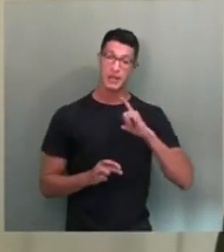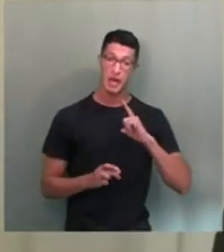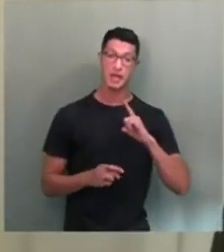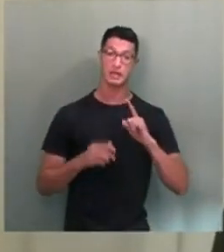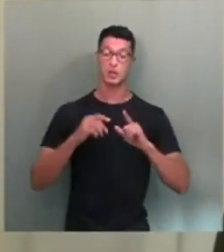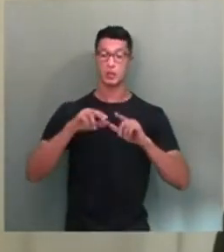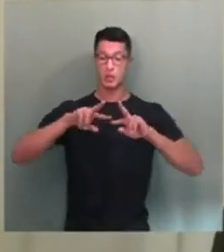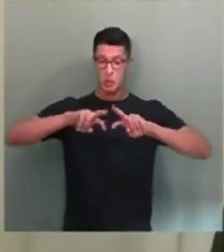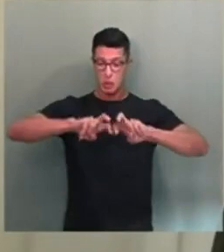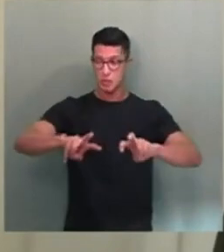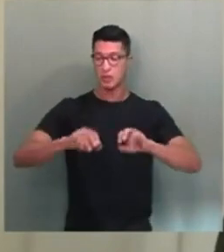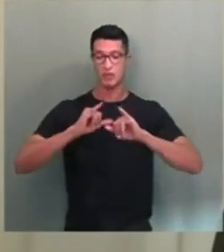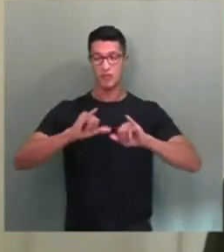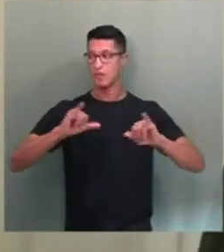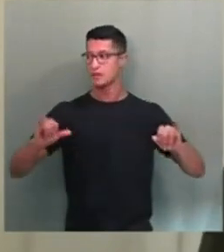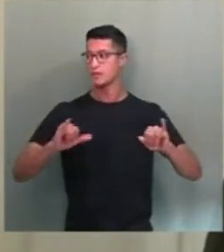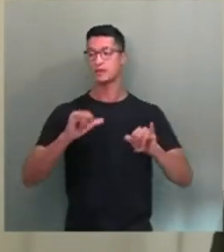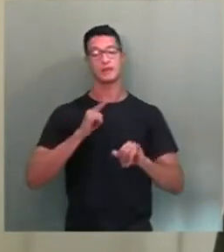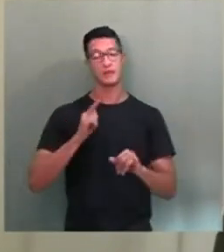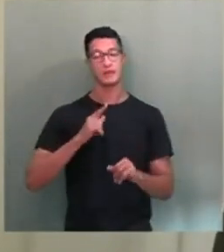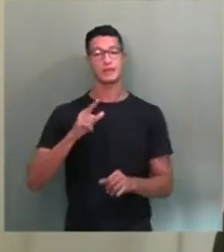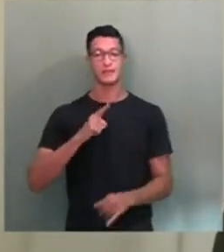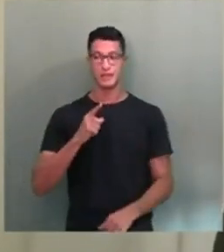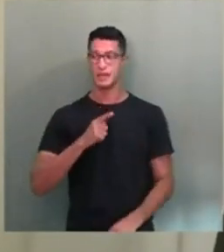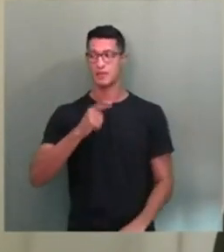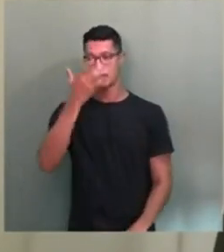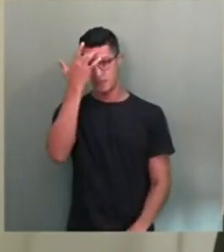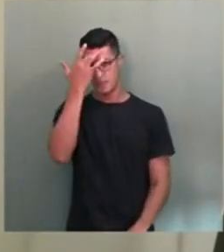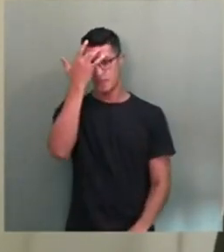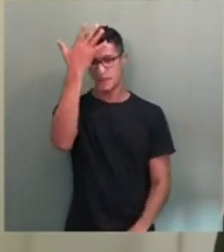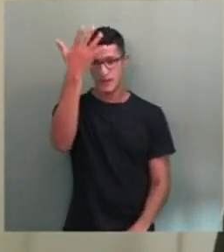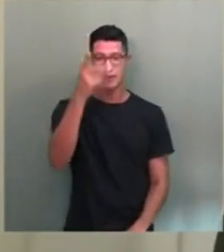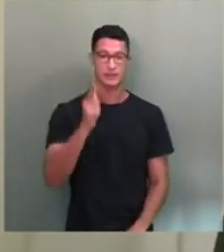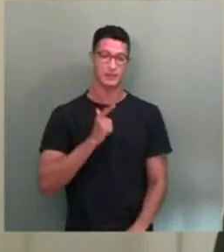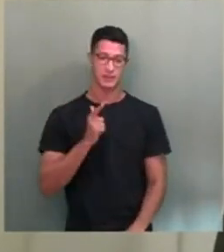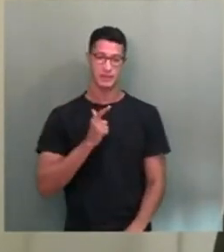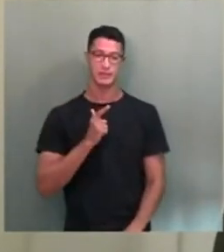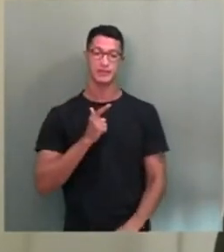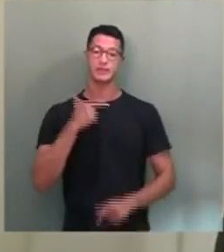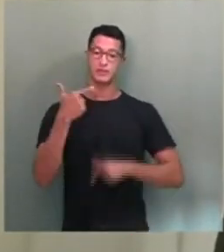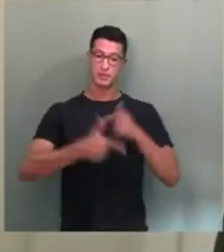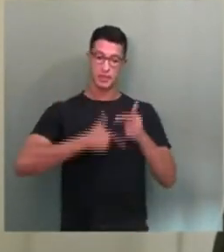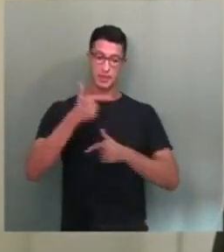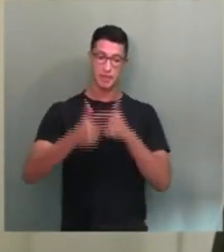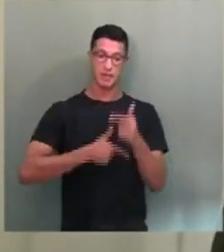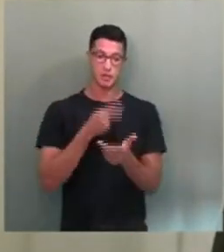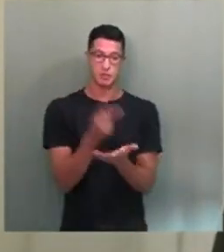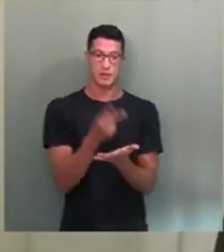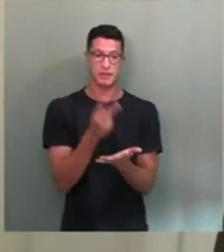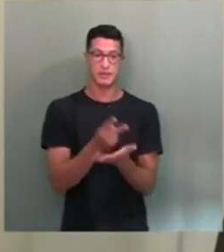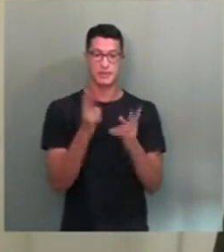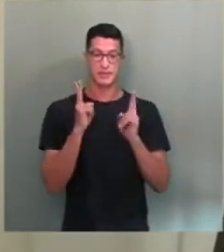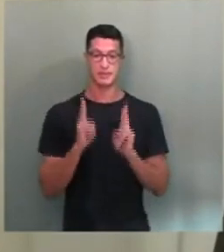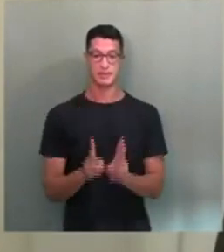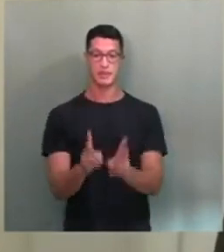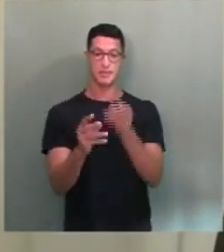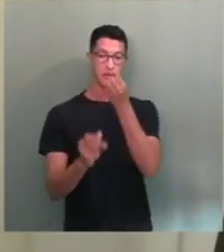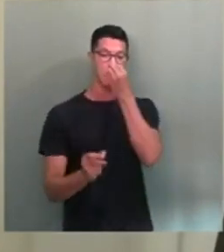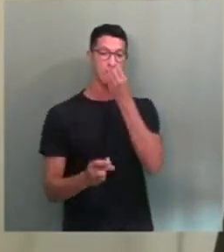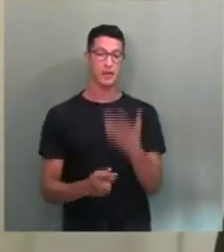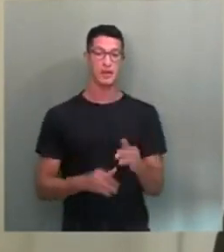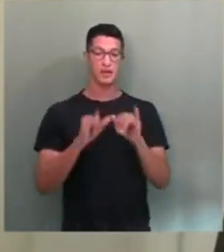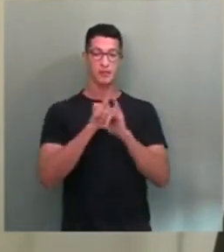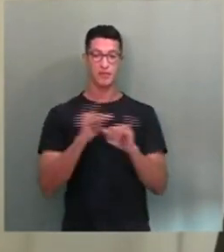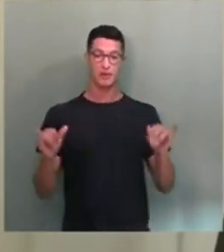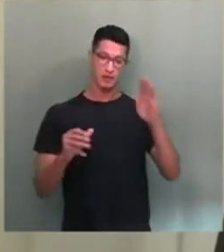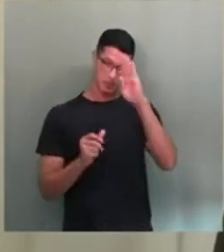consumidores de suas informações e noticiários, temos facilitado o trabalho de permanecer sempre bem informados sobre